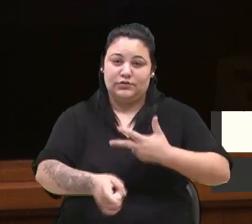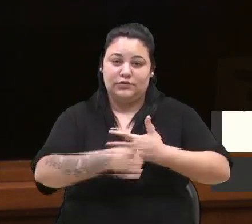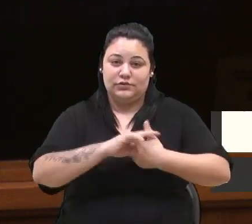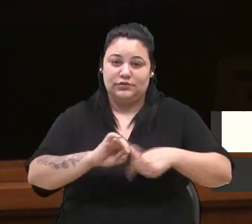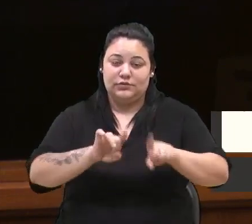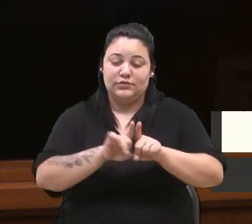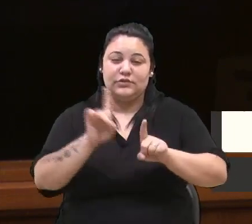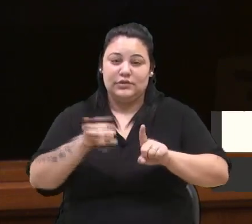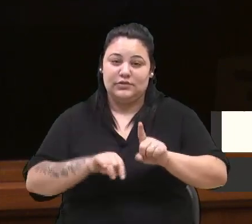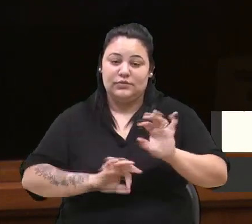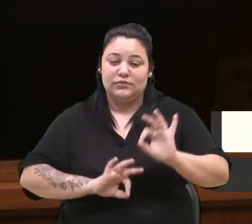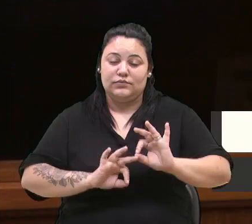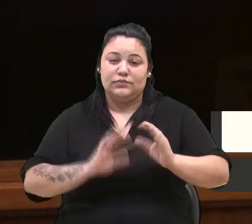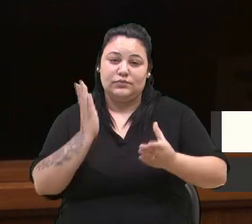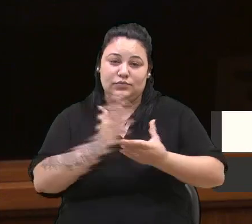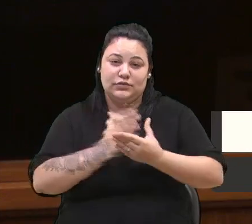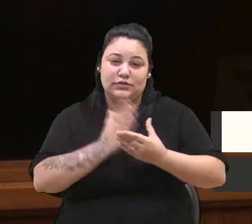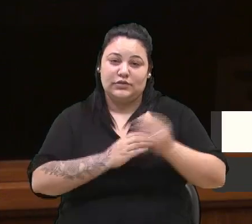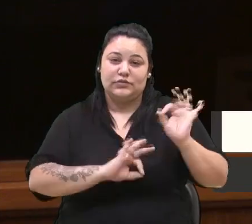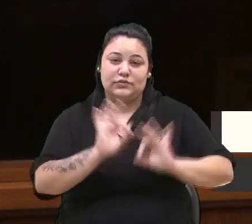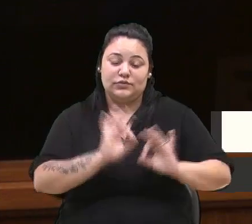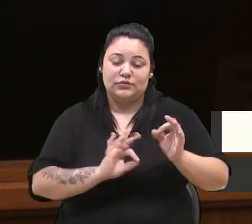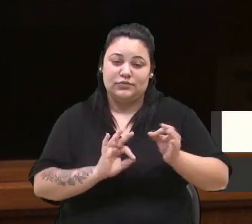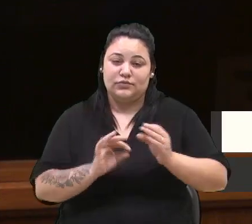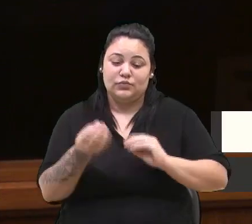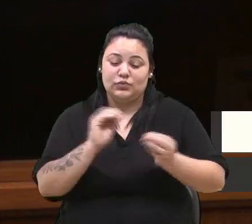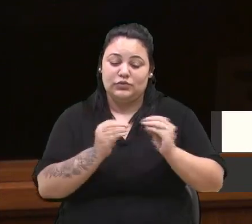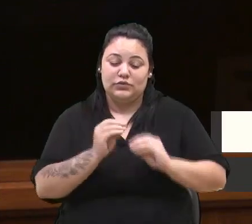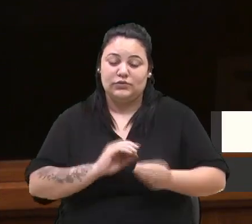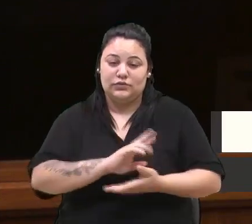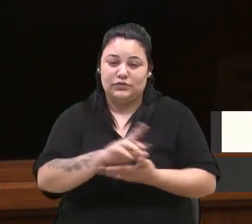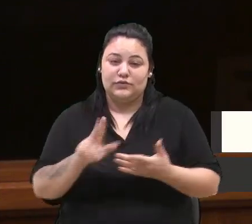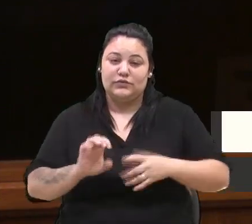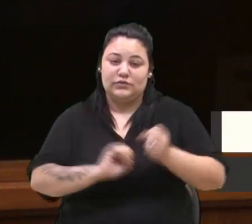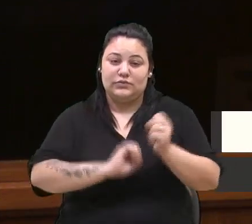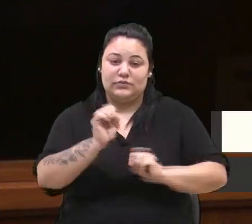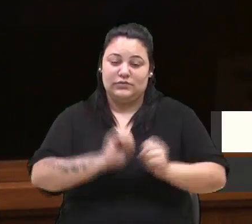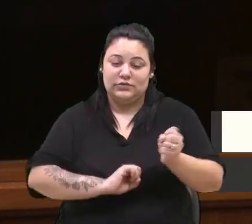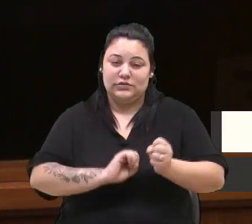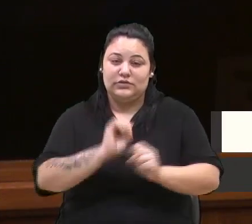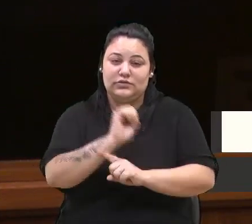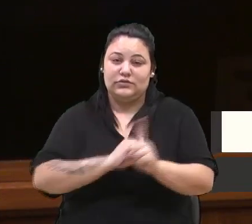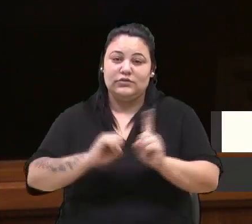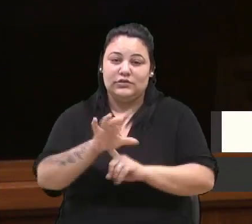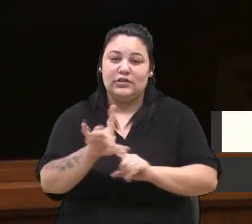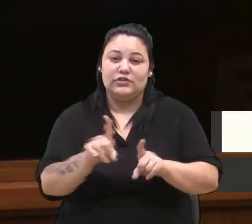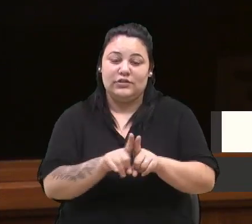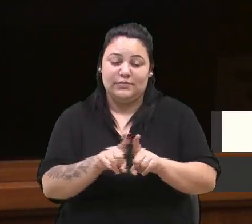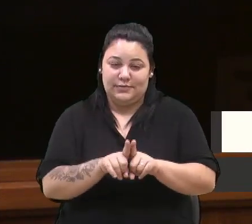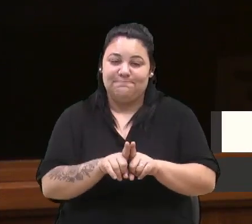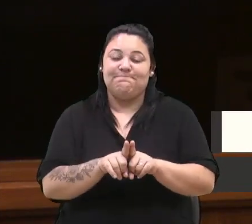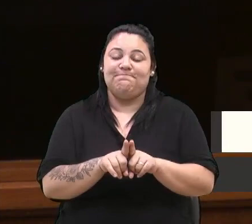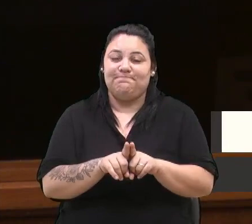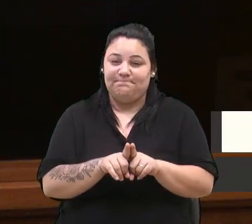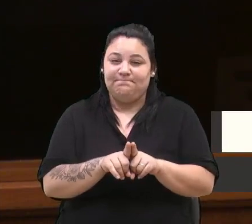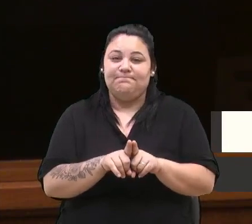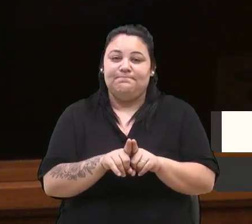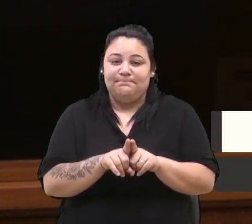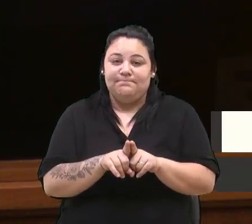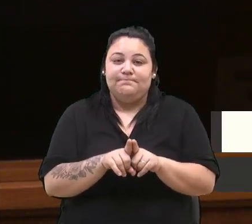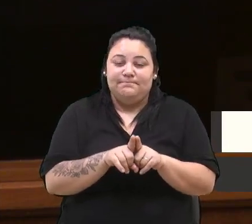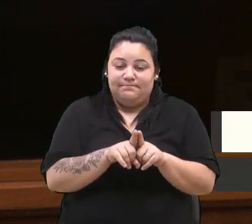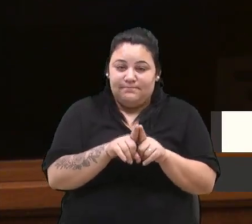foi um processo construído por várias entidades da sociedade civil, por uma predisposição do